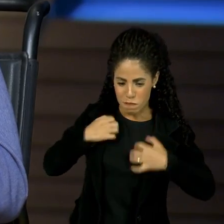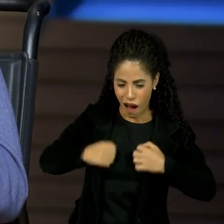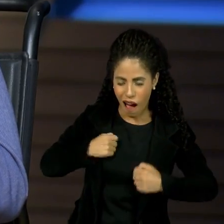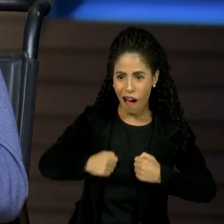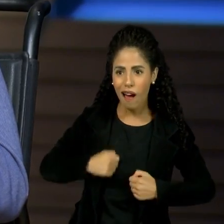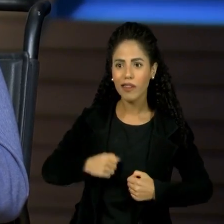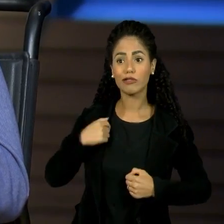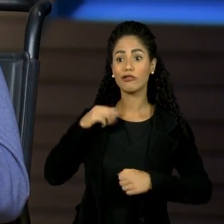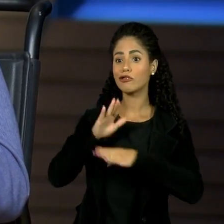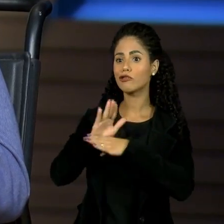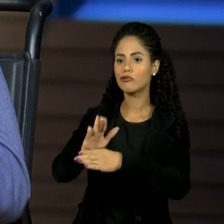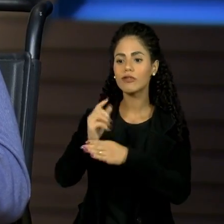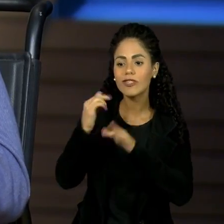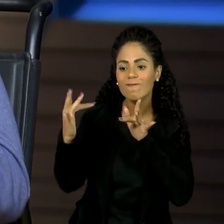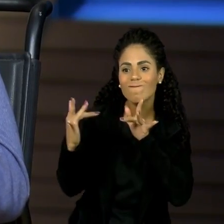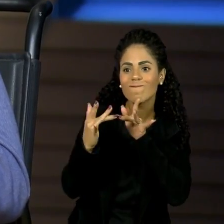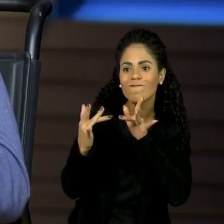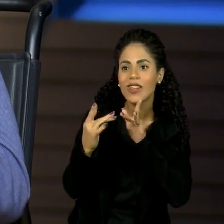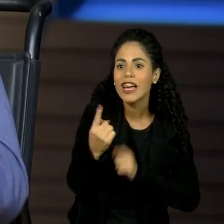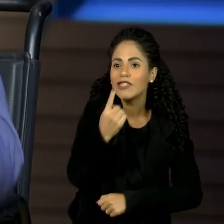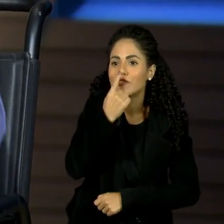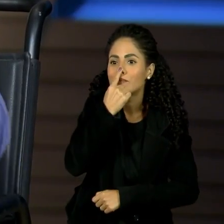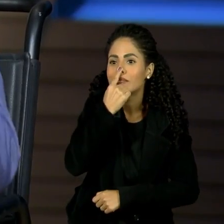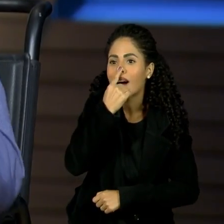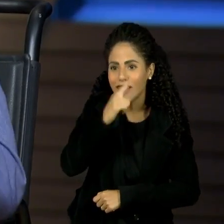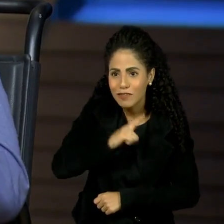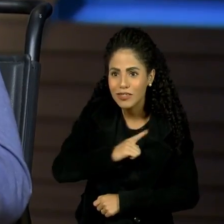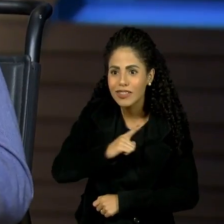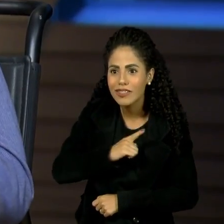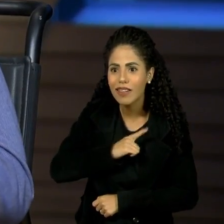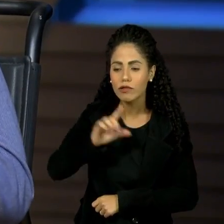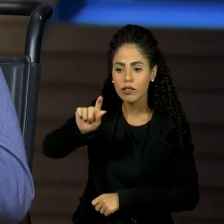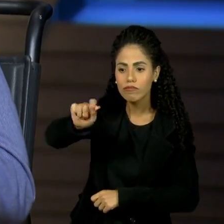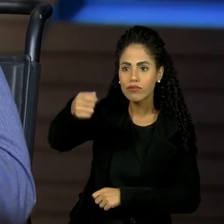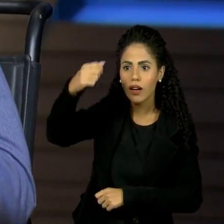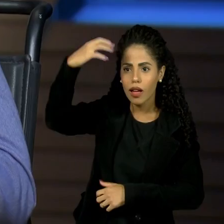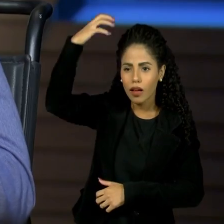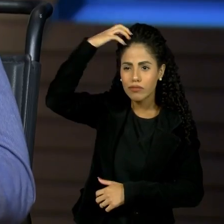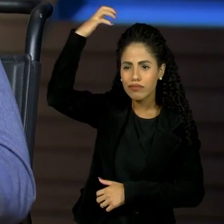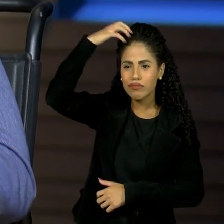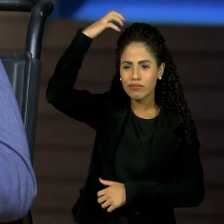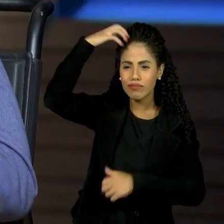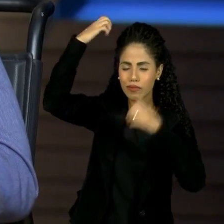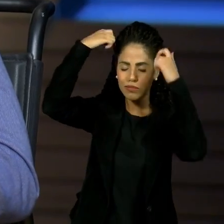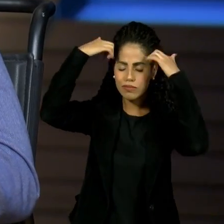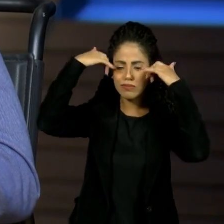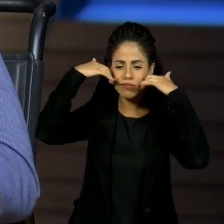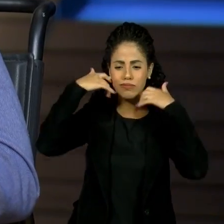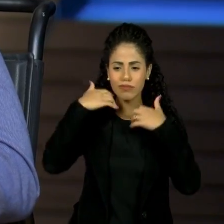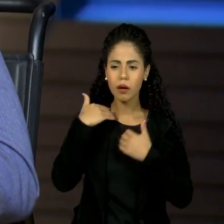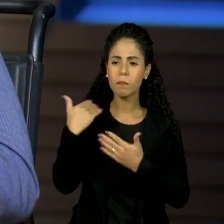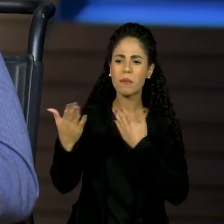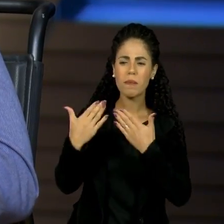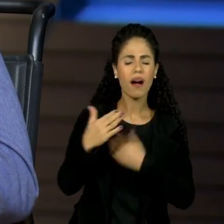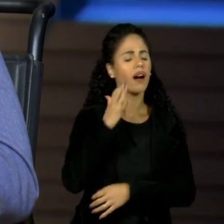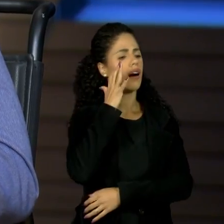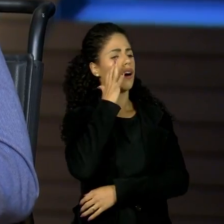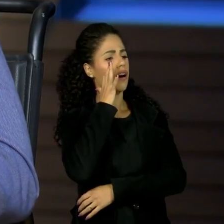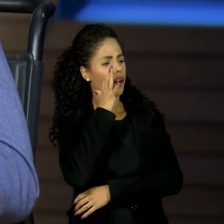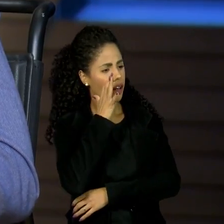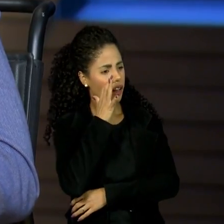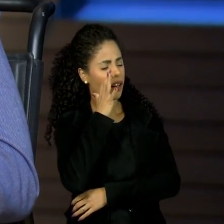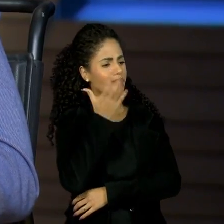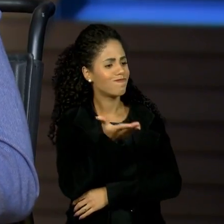pessoas, você ficar com ela desnuda num banheiro, com o chuveiro caindo ali, ele começa a confessar muita coisa pra gente. É nesse momento que ele